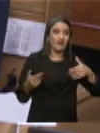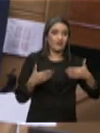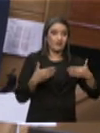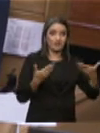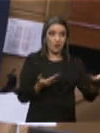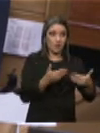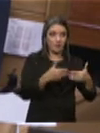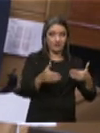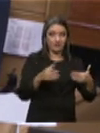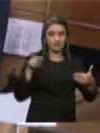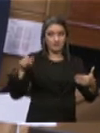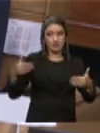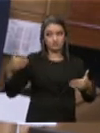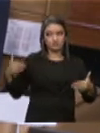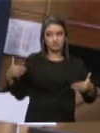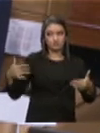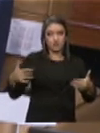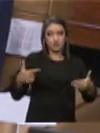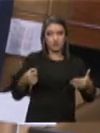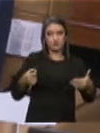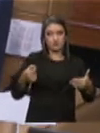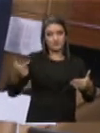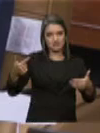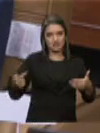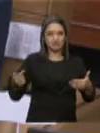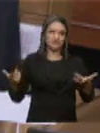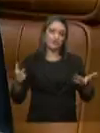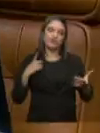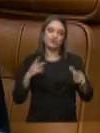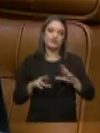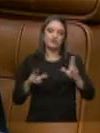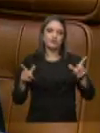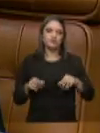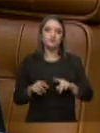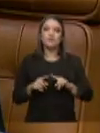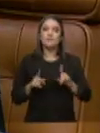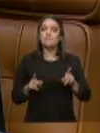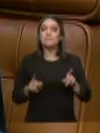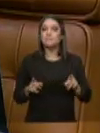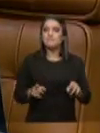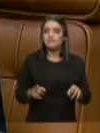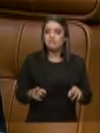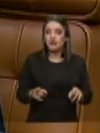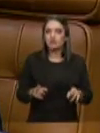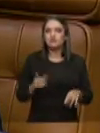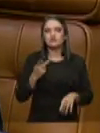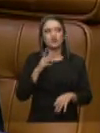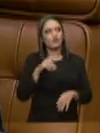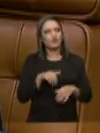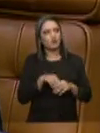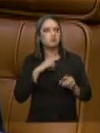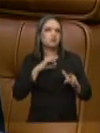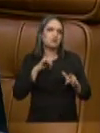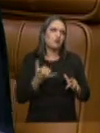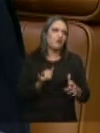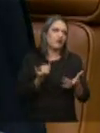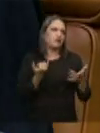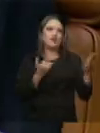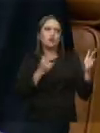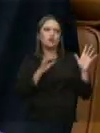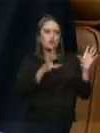mas traduz uma diferença substancial. Mas a parte mais substantiva do seu voto eu posso aproveitar tirando a da